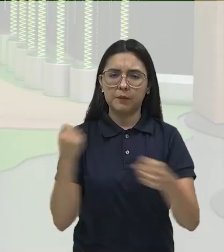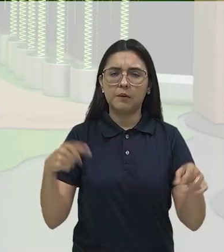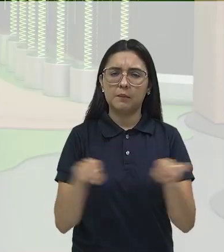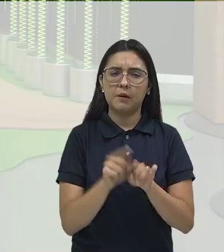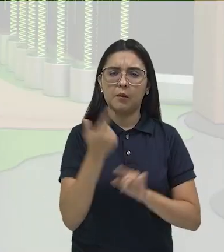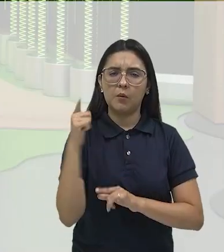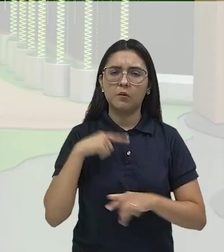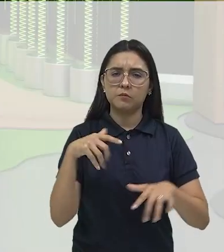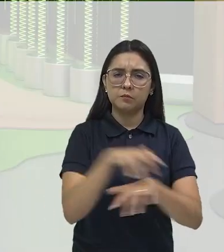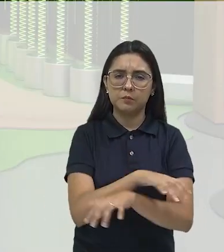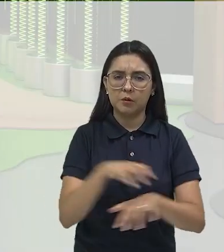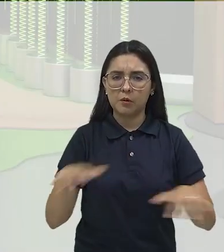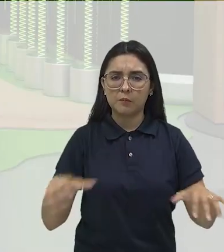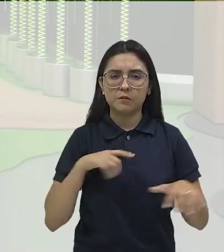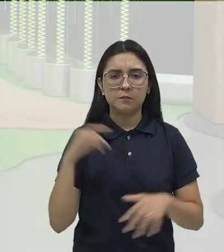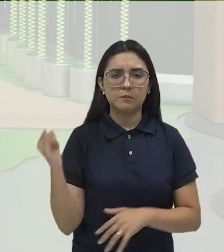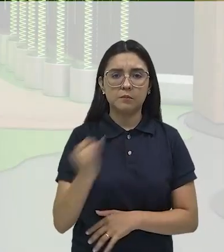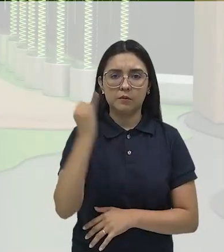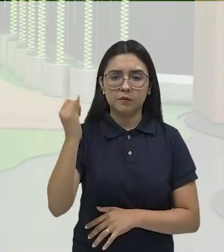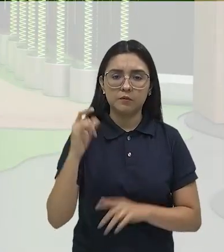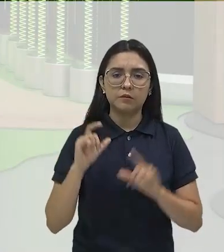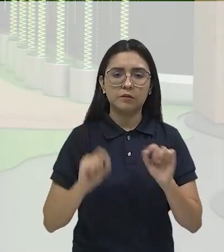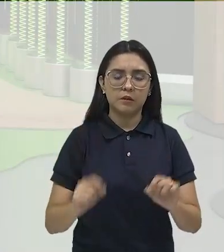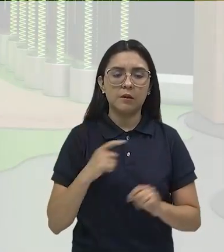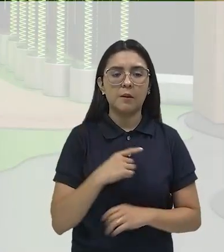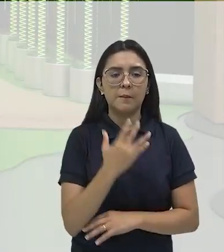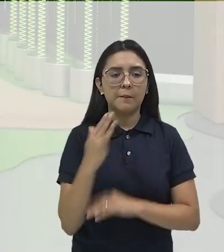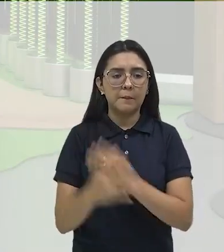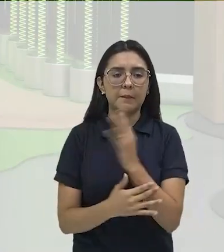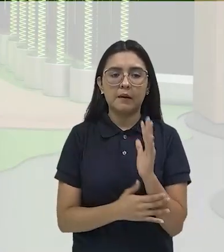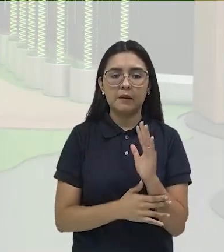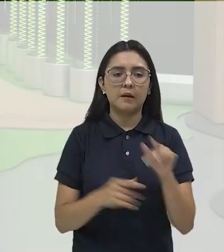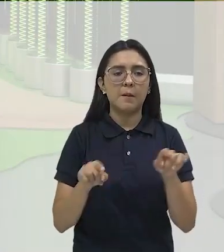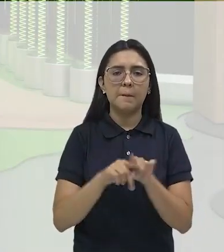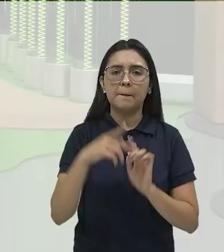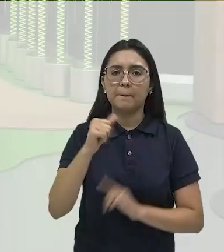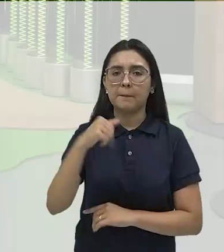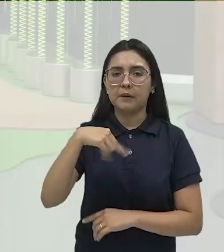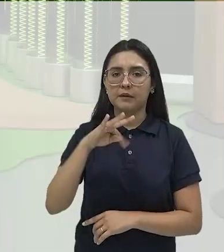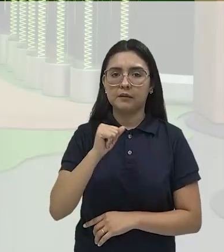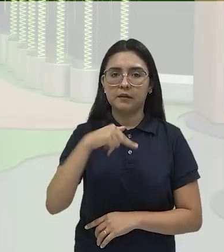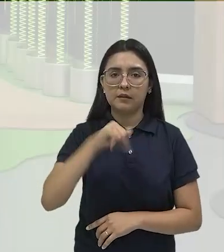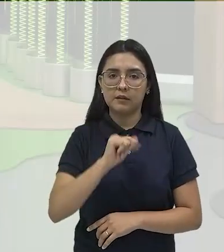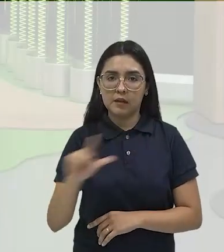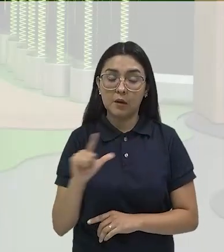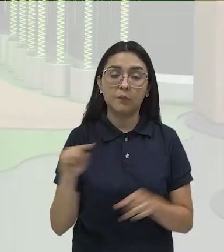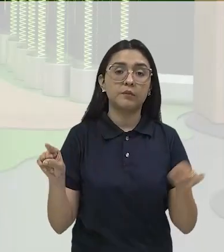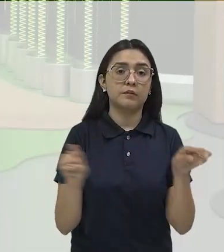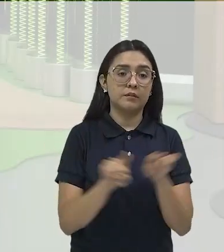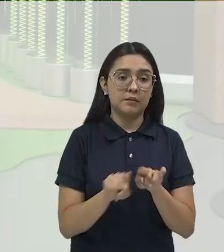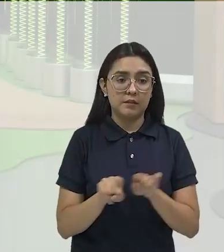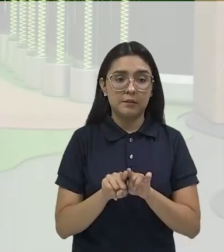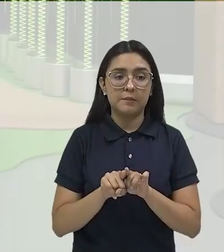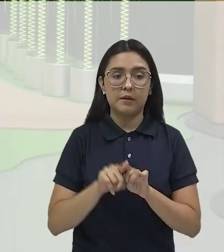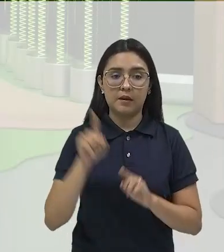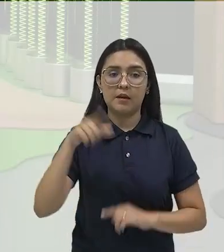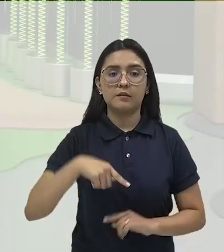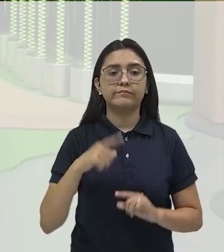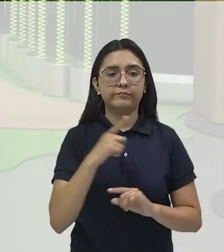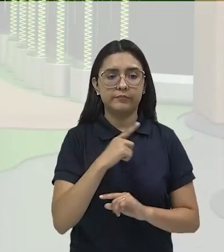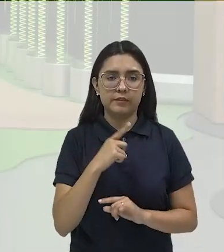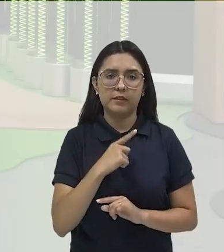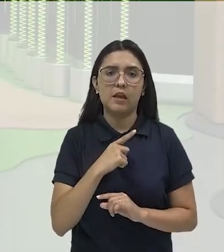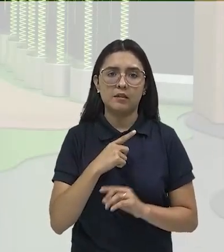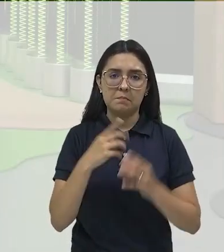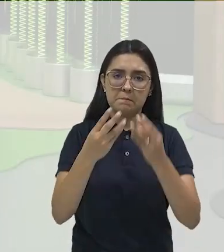muito importantes também. Mata Atlântica, o Pantanal, que também vem sofrendo